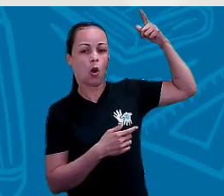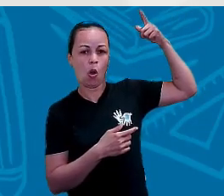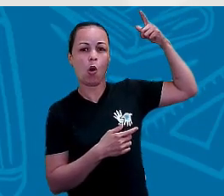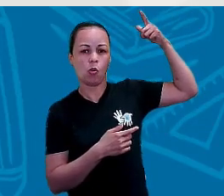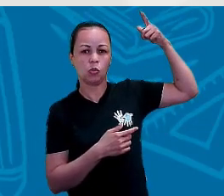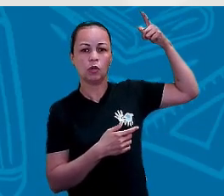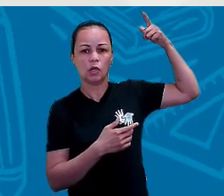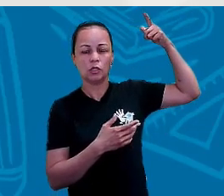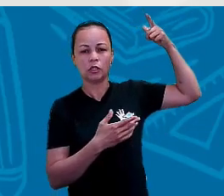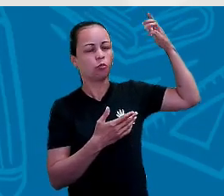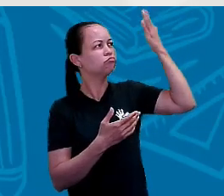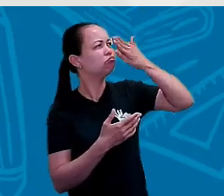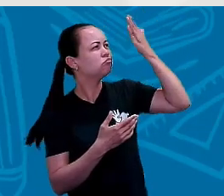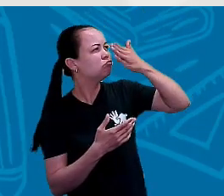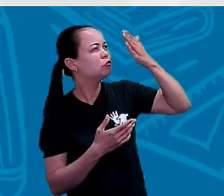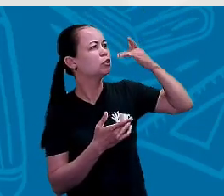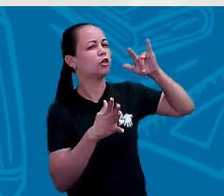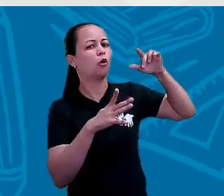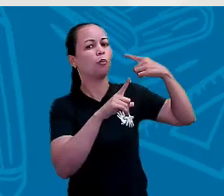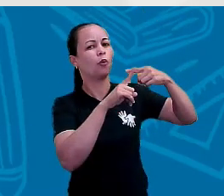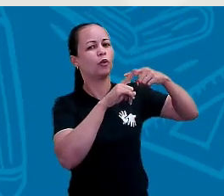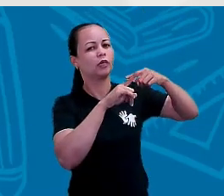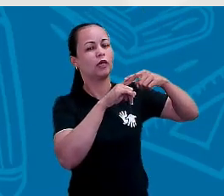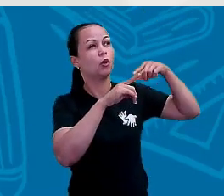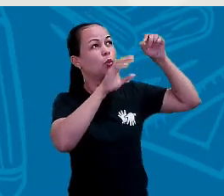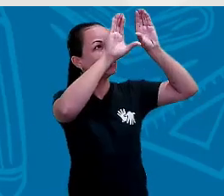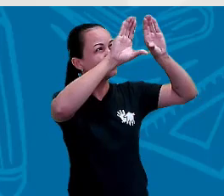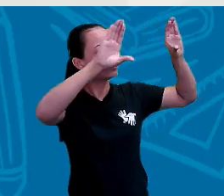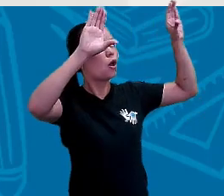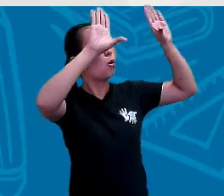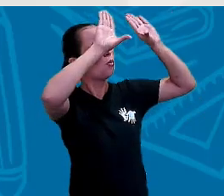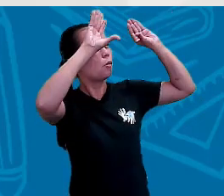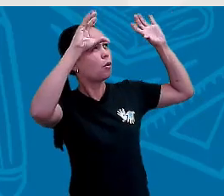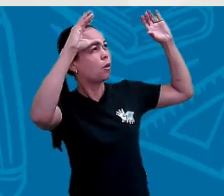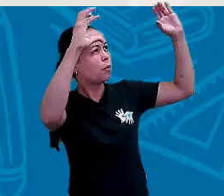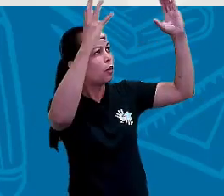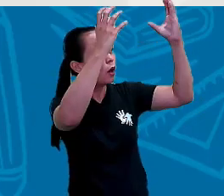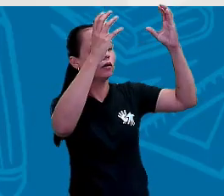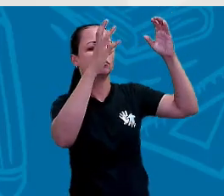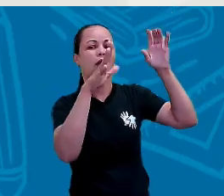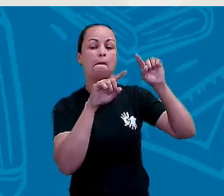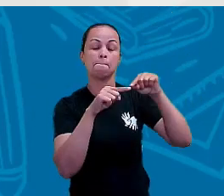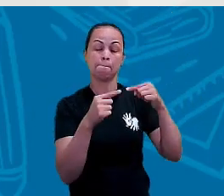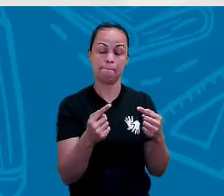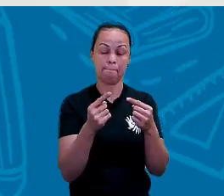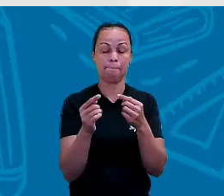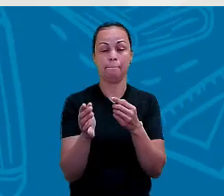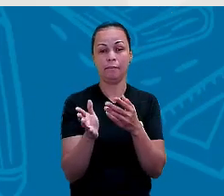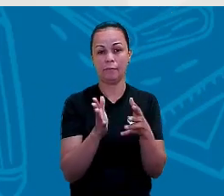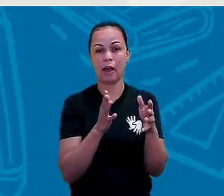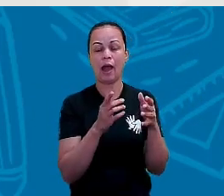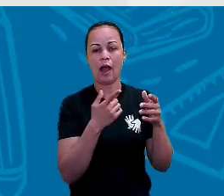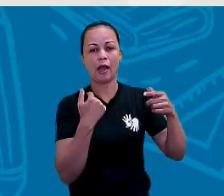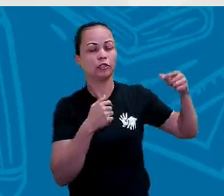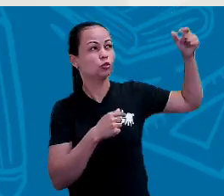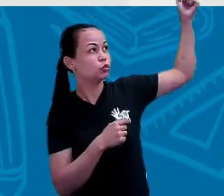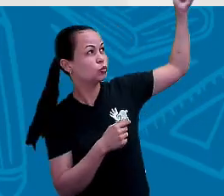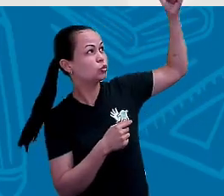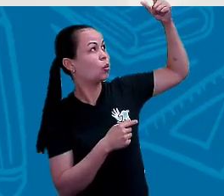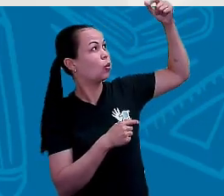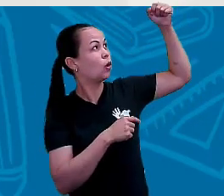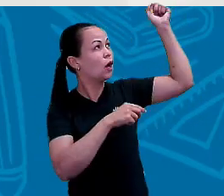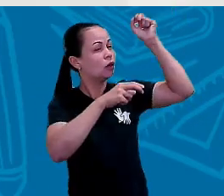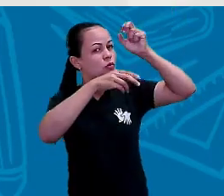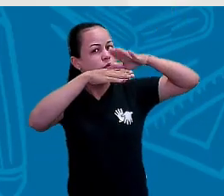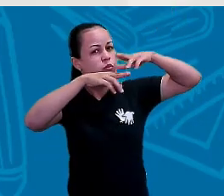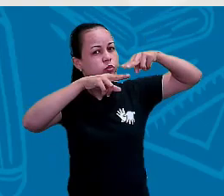o céu está com muitas nuvens. No entanto, a radiação do sol ela consegue atravessar as nuvens, né?